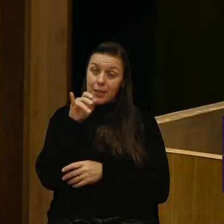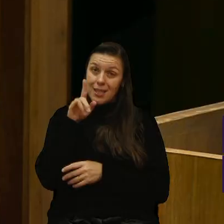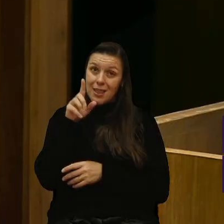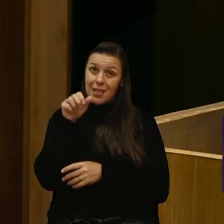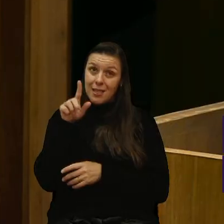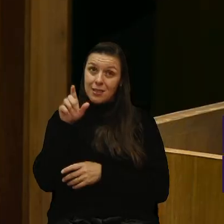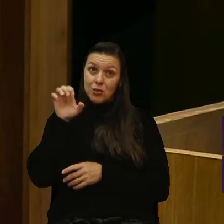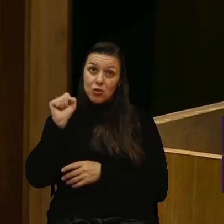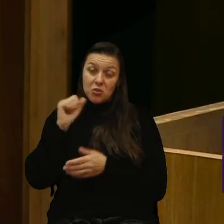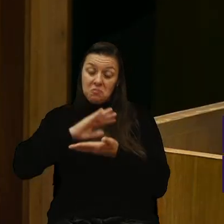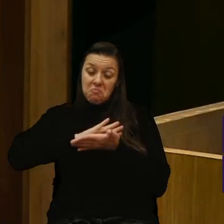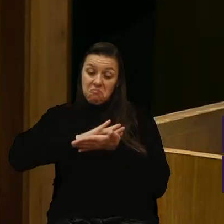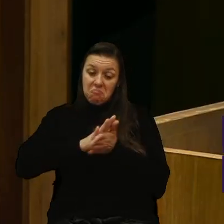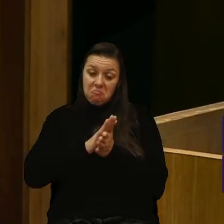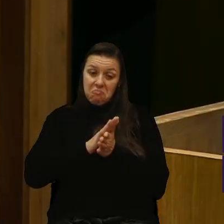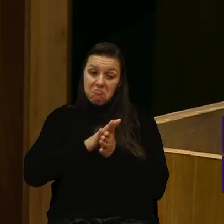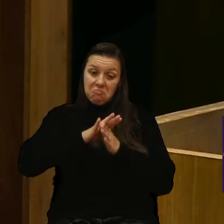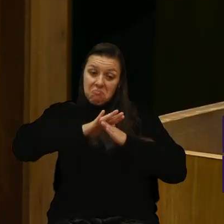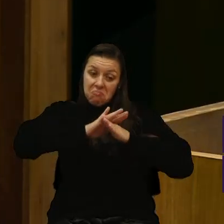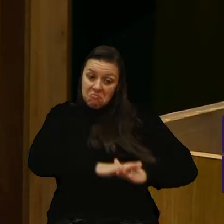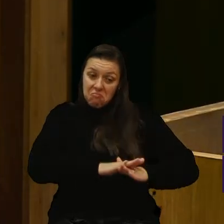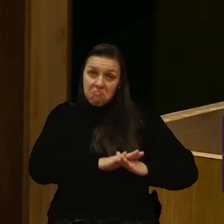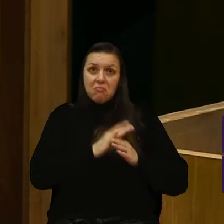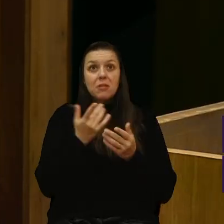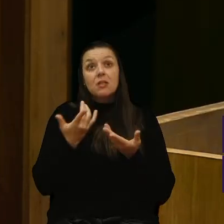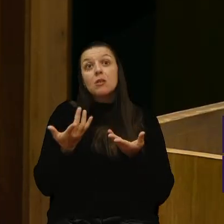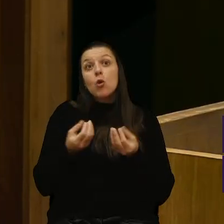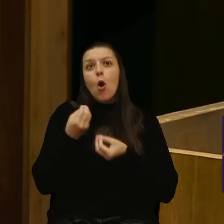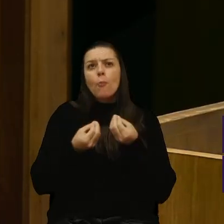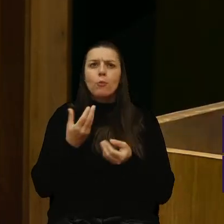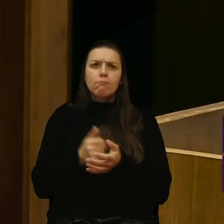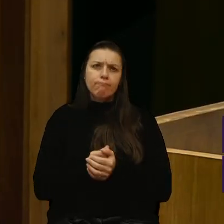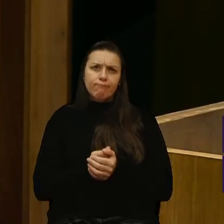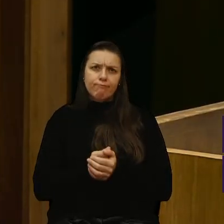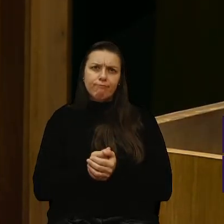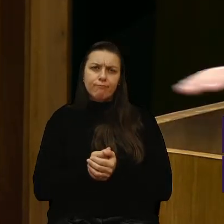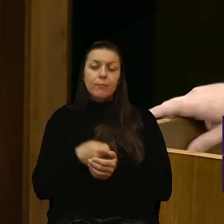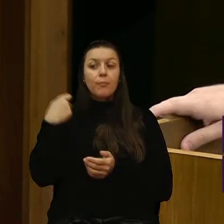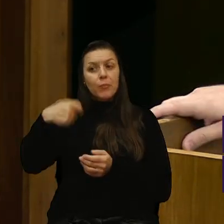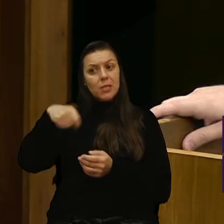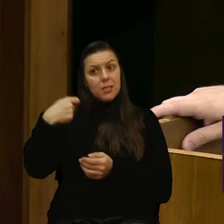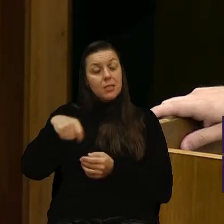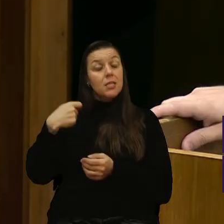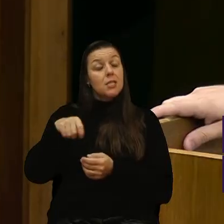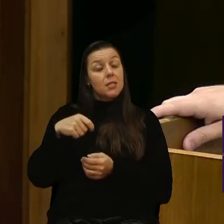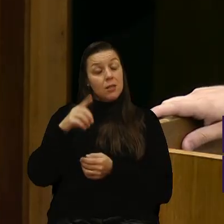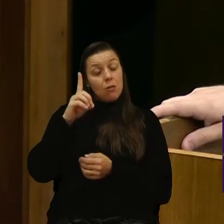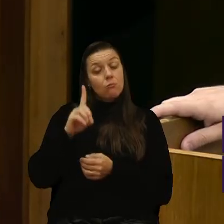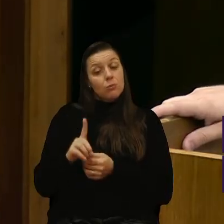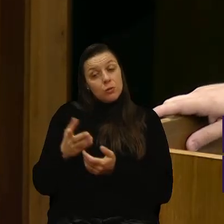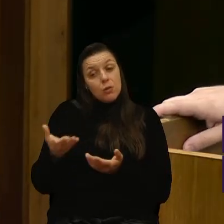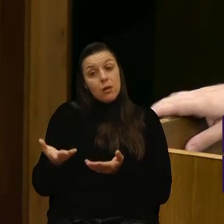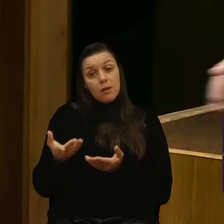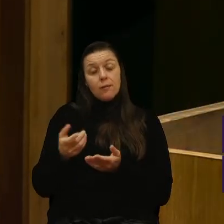catação, a senhora foi fazer. Quem tem a dignidade suprimida porque precisa, para ter o mínimo de dignidade